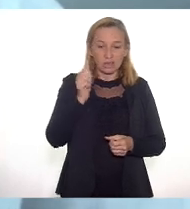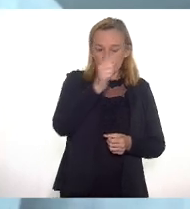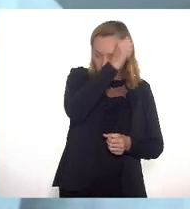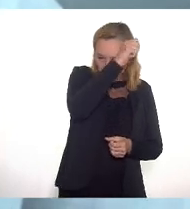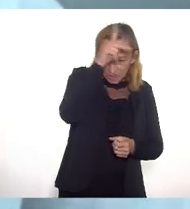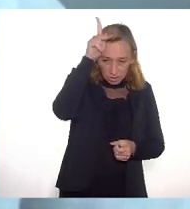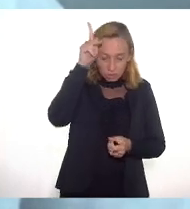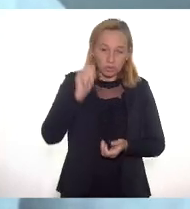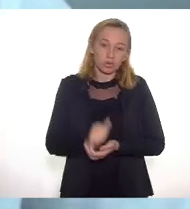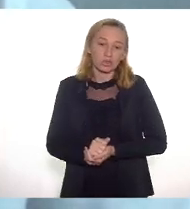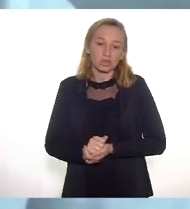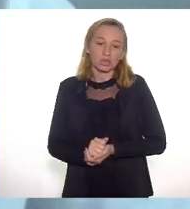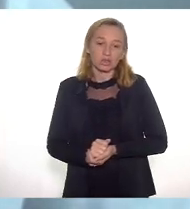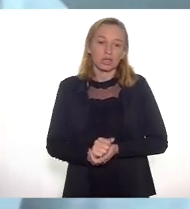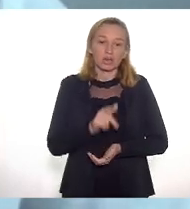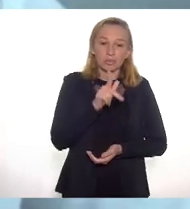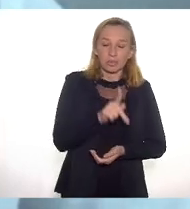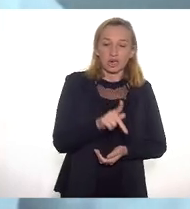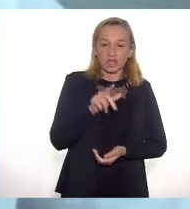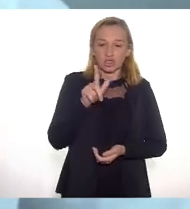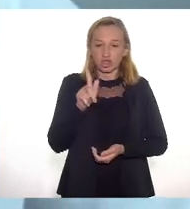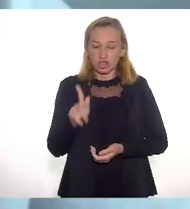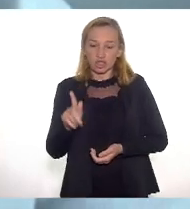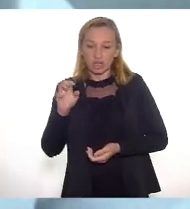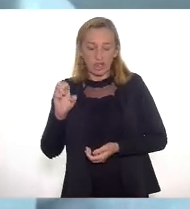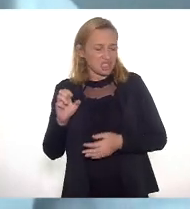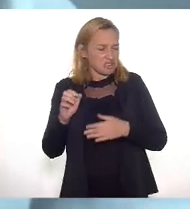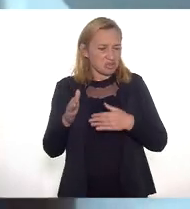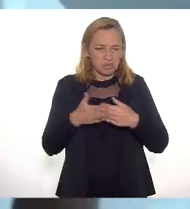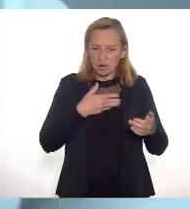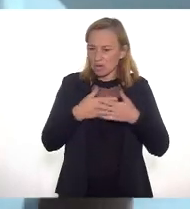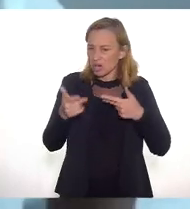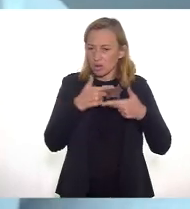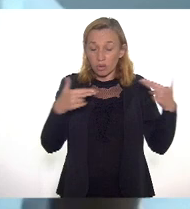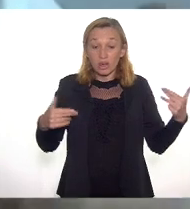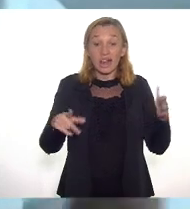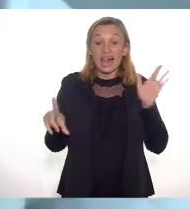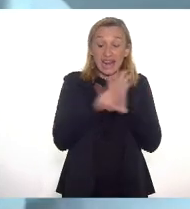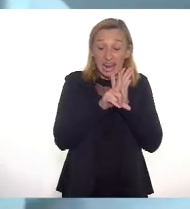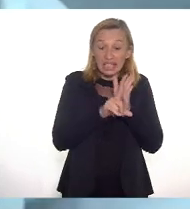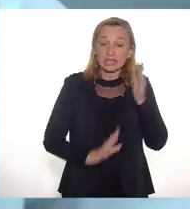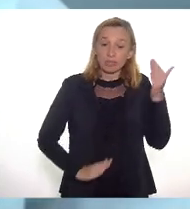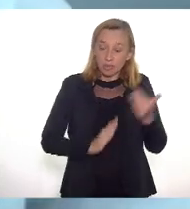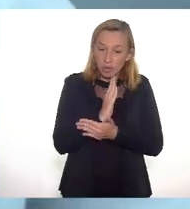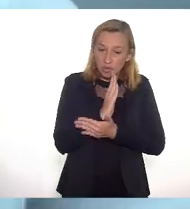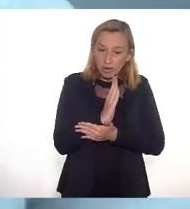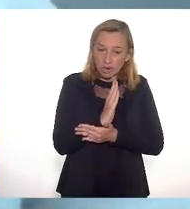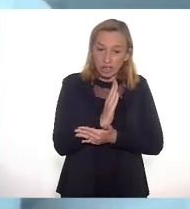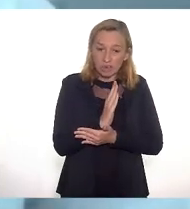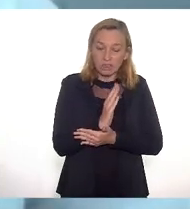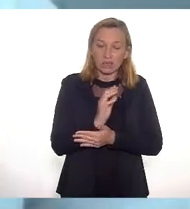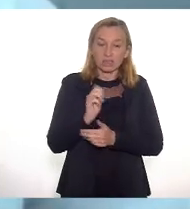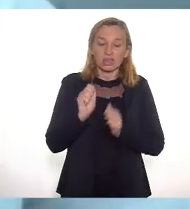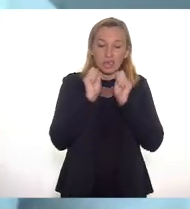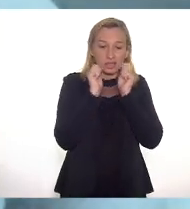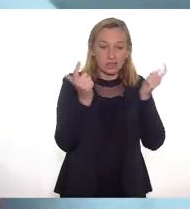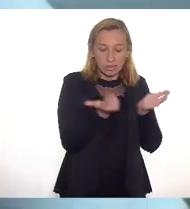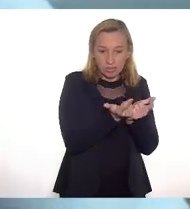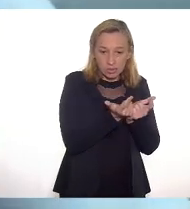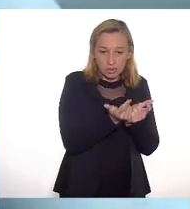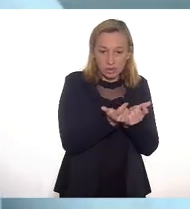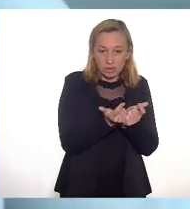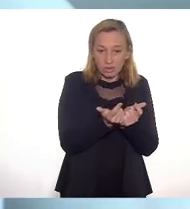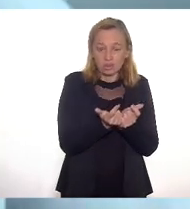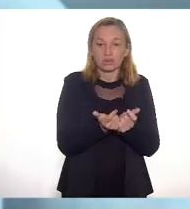prefeituras, seja a PGE, seja lá quem for, as leis que são aprovadas na Assembleia Legislativa, que